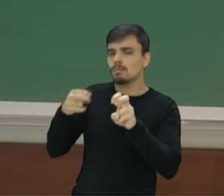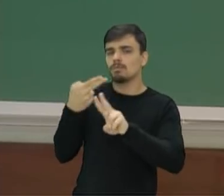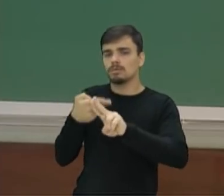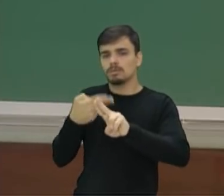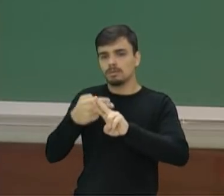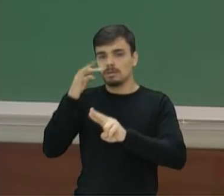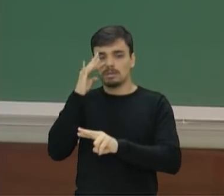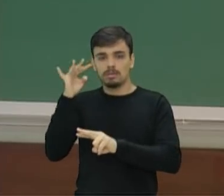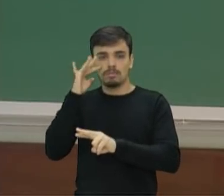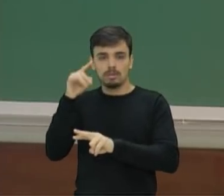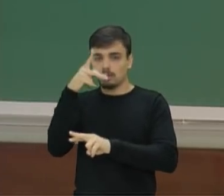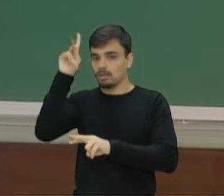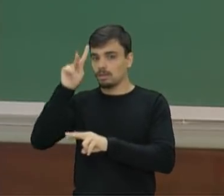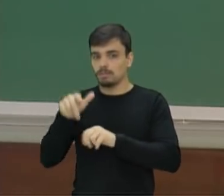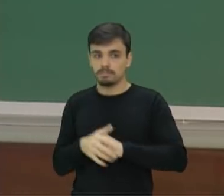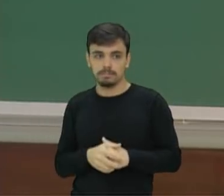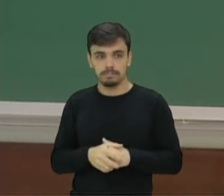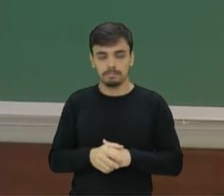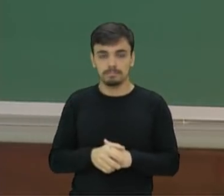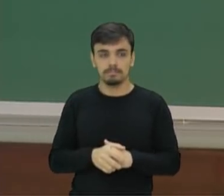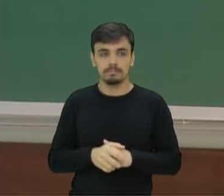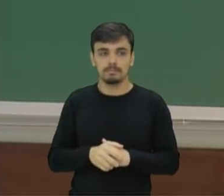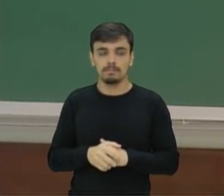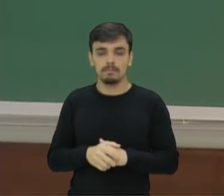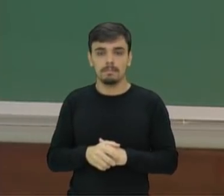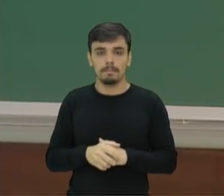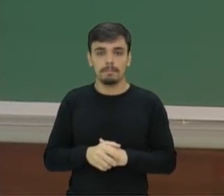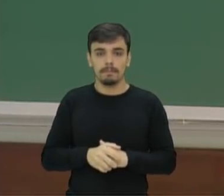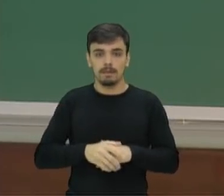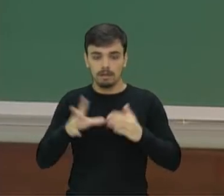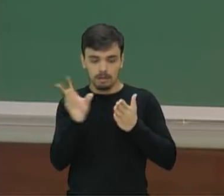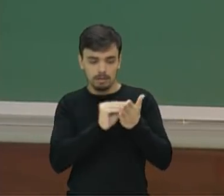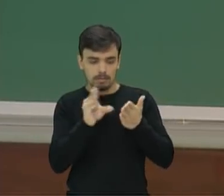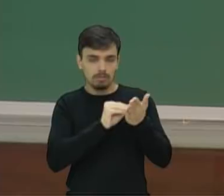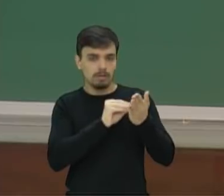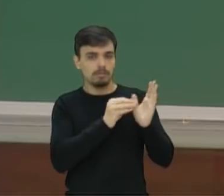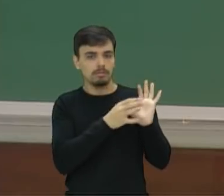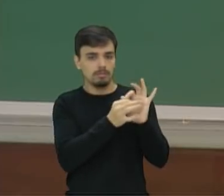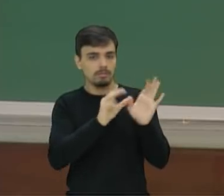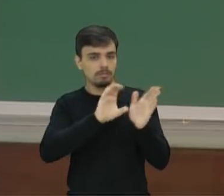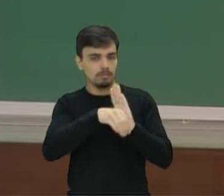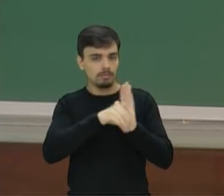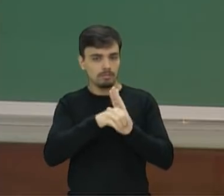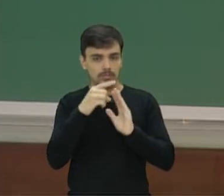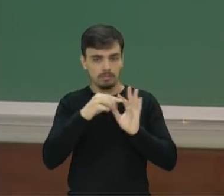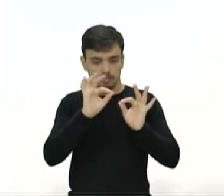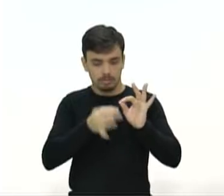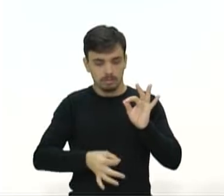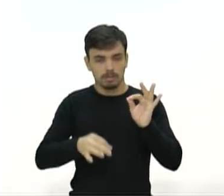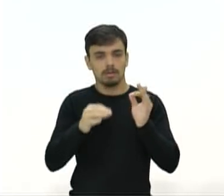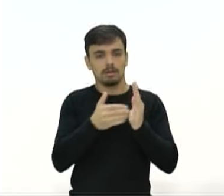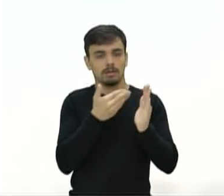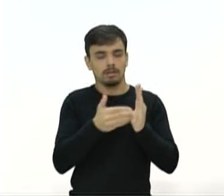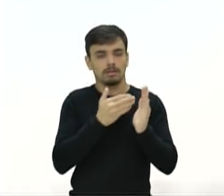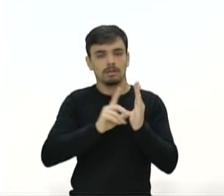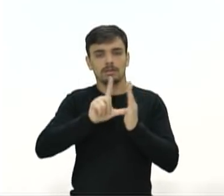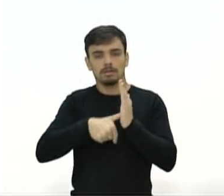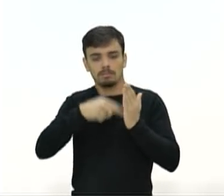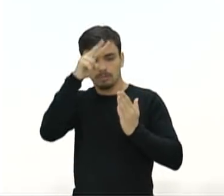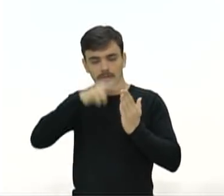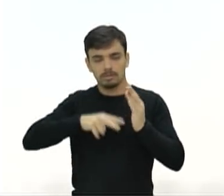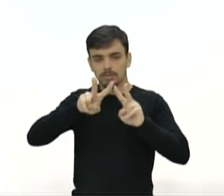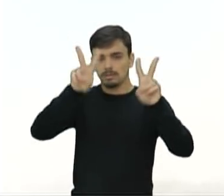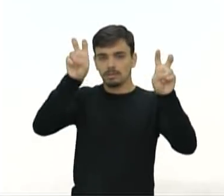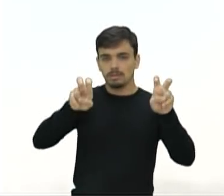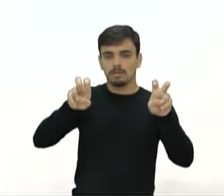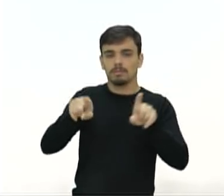do Durkheim. Vamos voltar. Então, anote os conceitos de Durkheim listados abaixo no caderno, em seguida leia os temas da